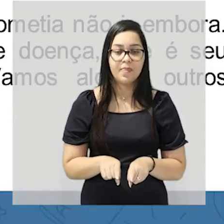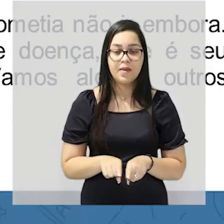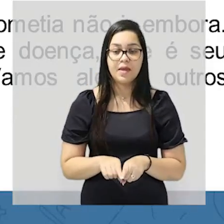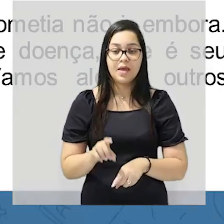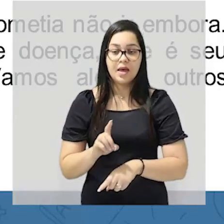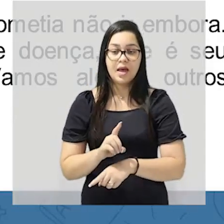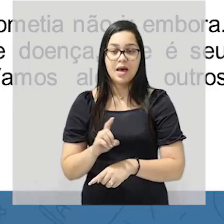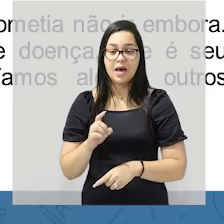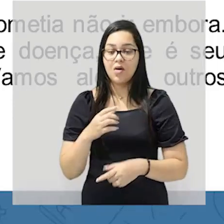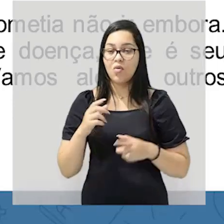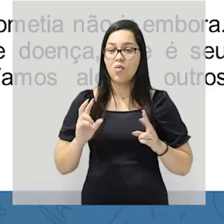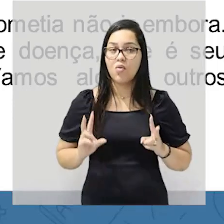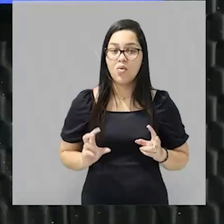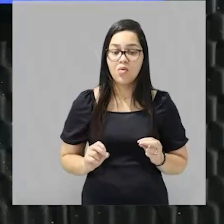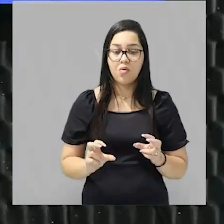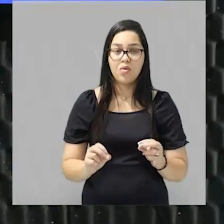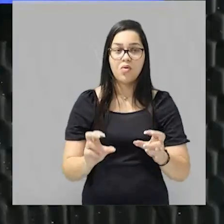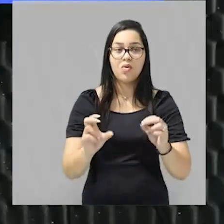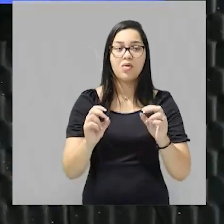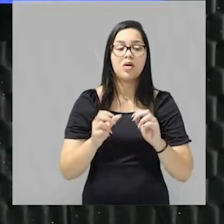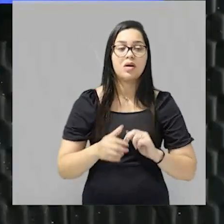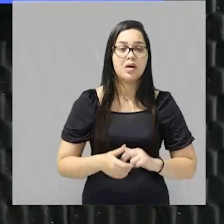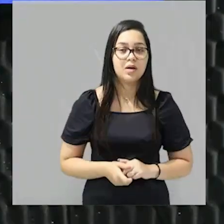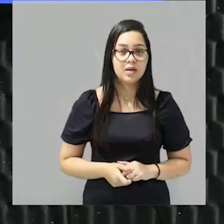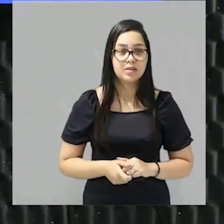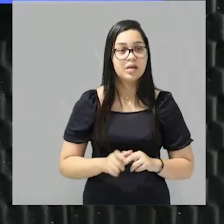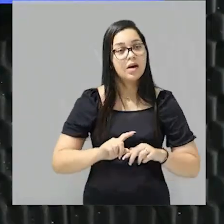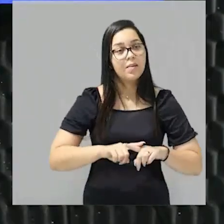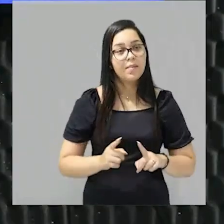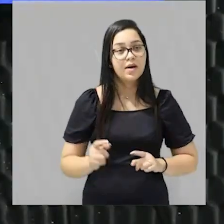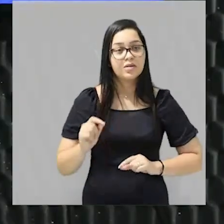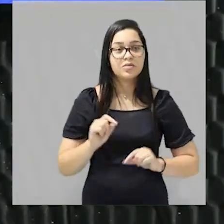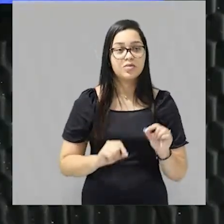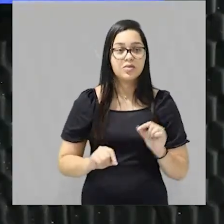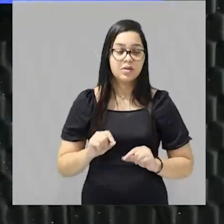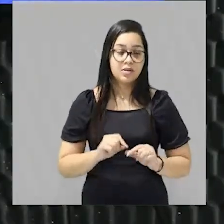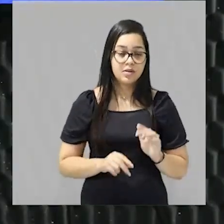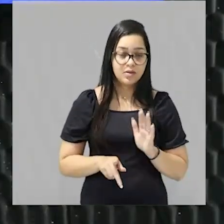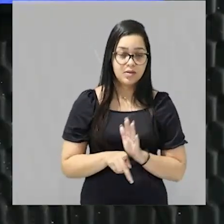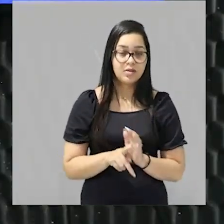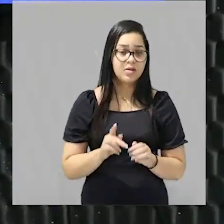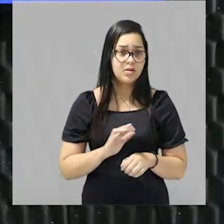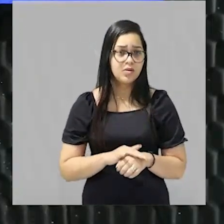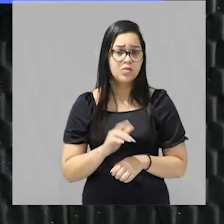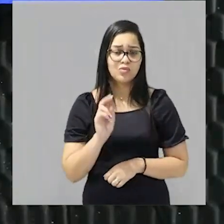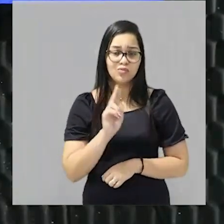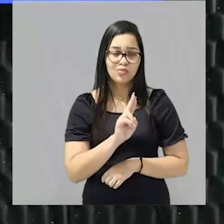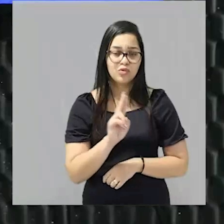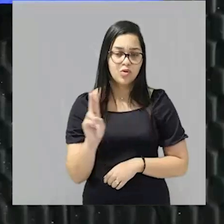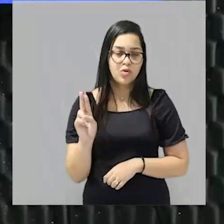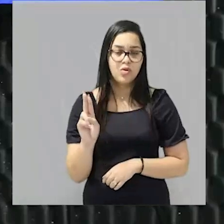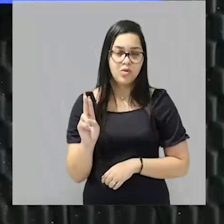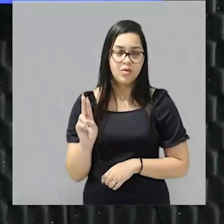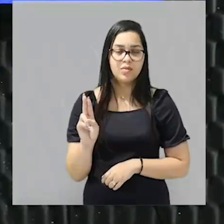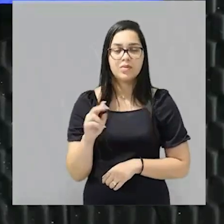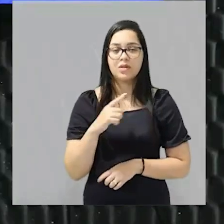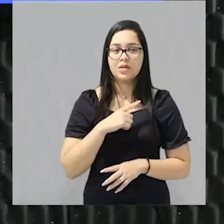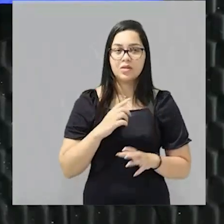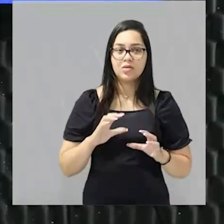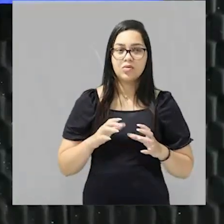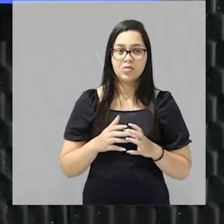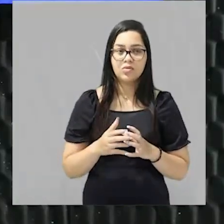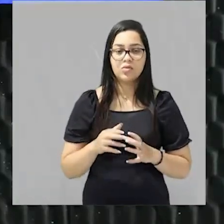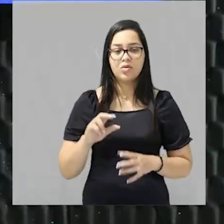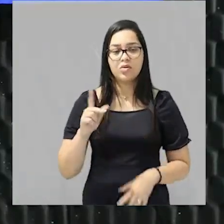que vão tirar a identidade das pessoas, né? Então, o contexto me leva a entender o significado de uma palavra que eu não sei